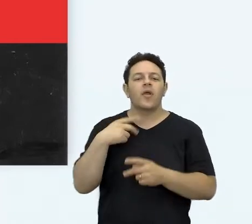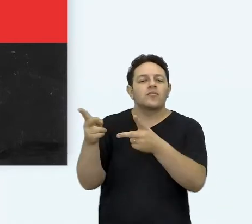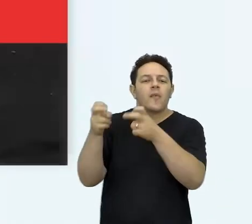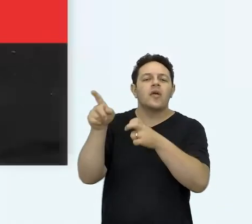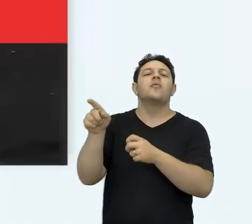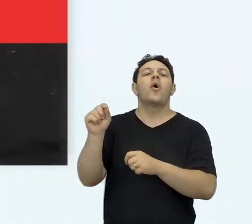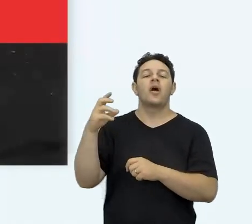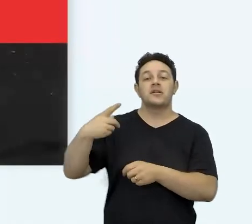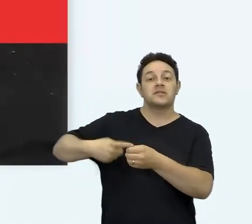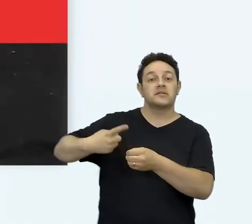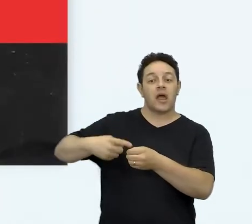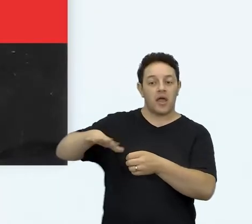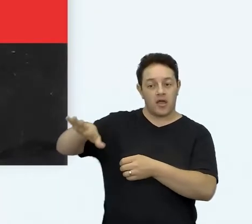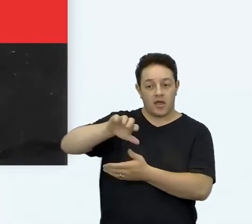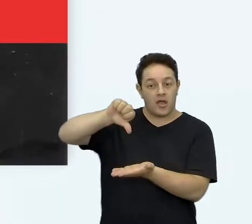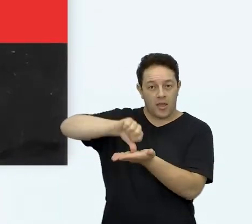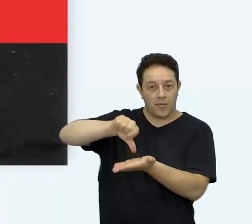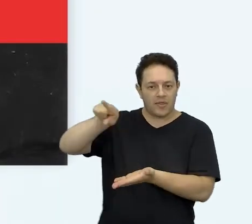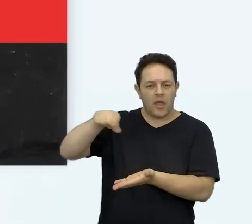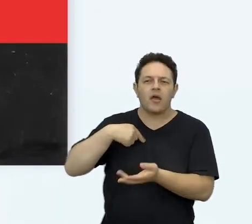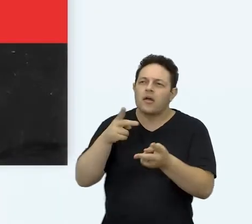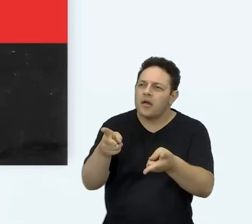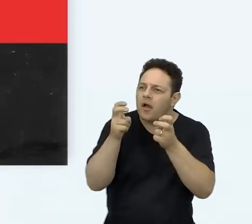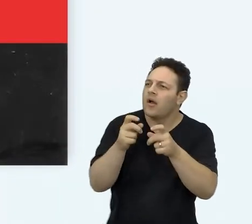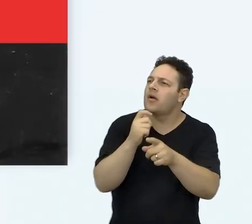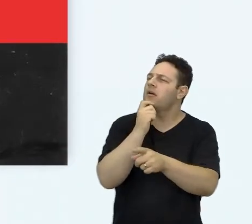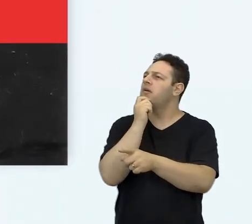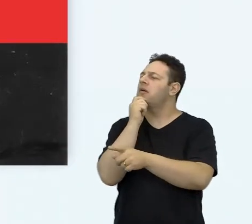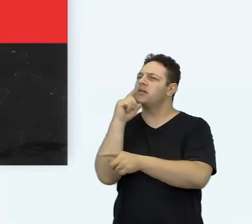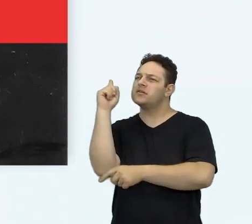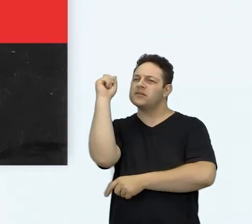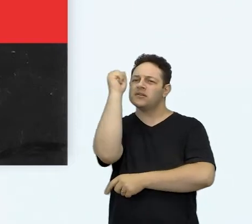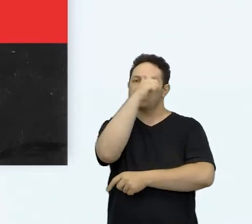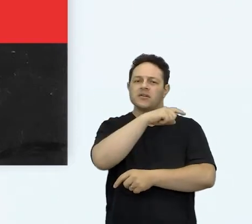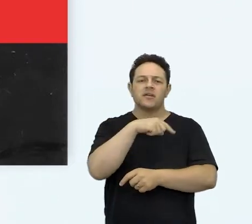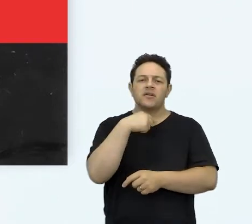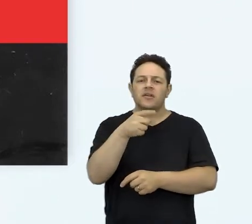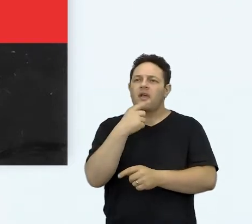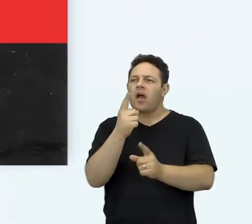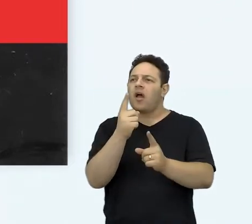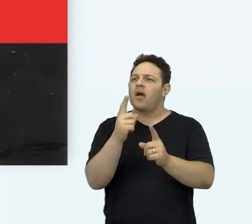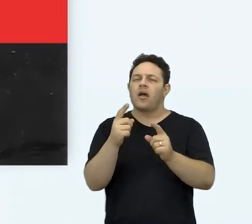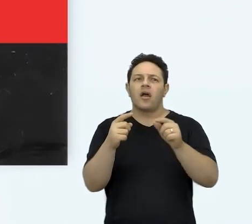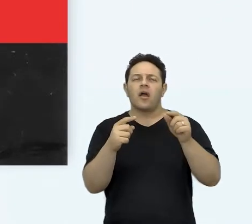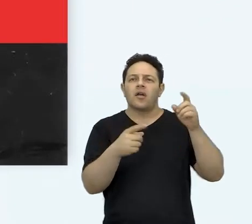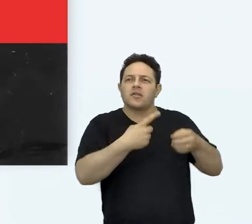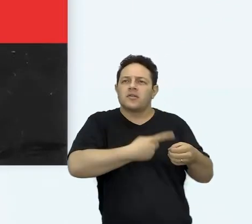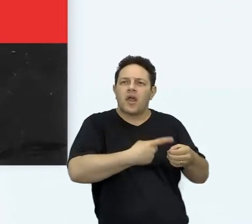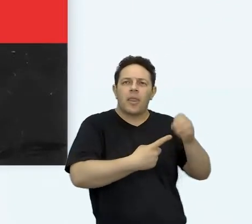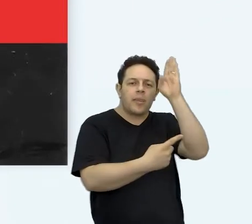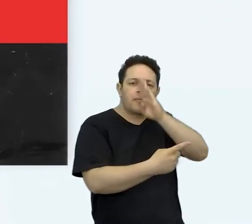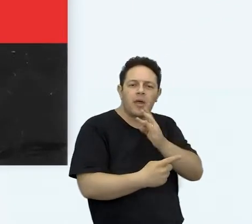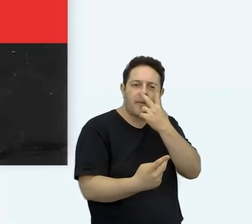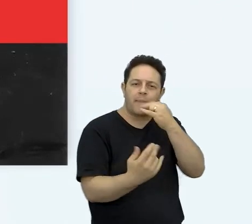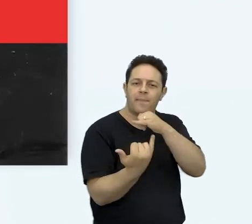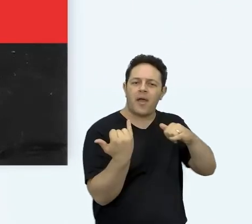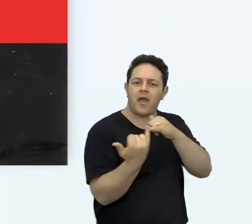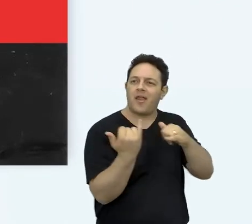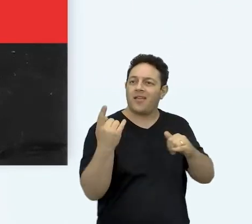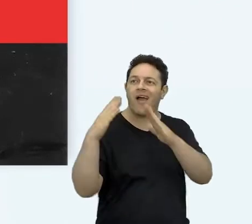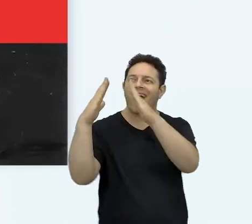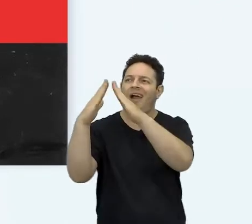percebi que era muito difícil, às vezes, diferenciar Ulaanbaatar de qualquer outra cidade brasileira. Até mesmo as casas